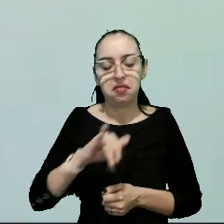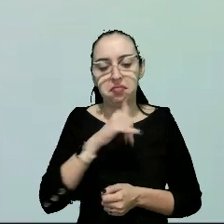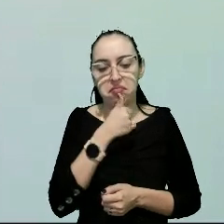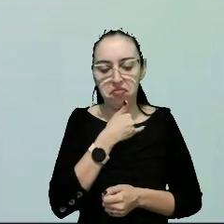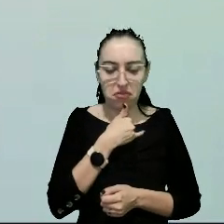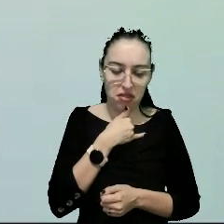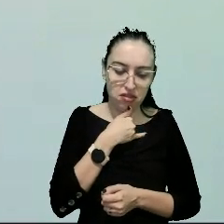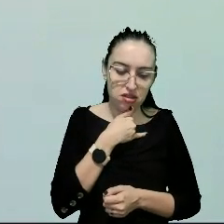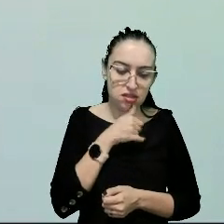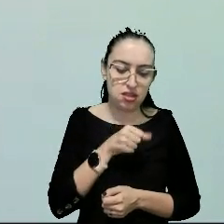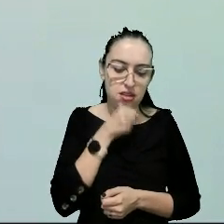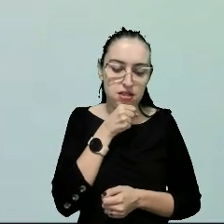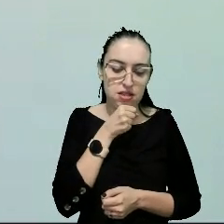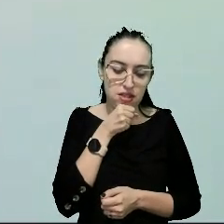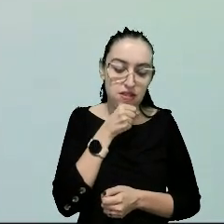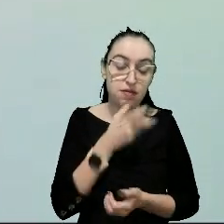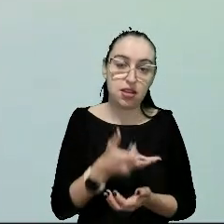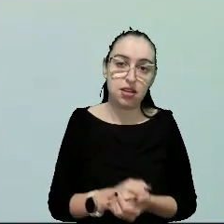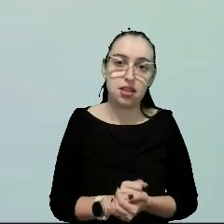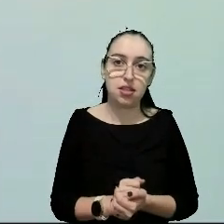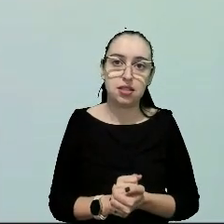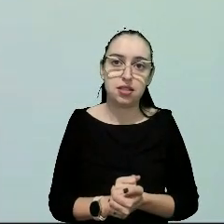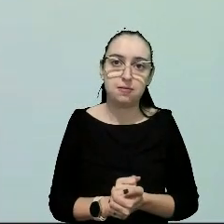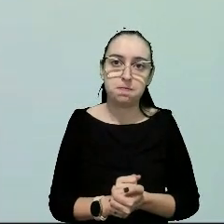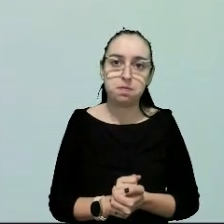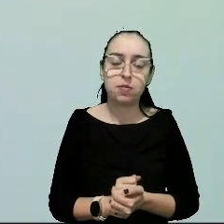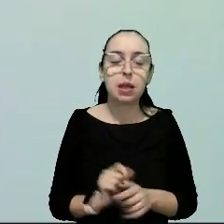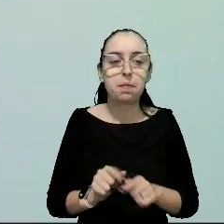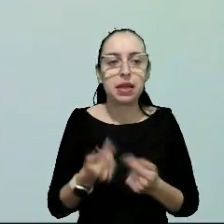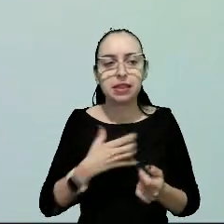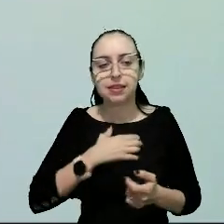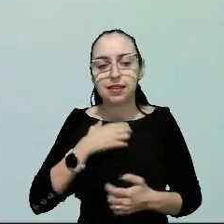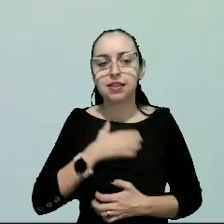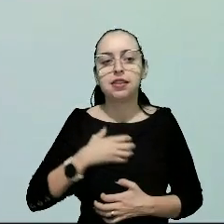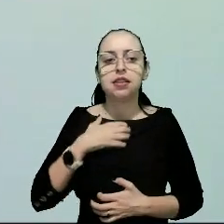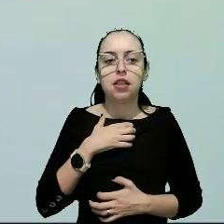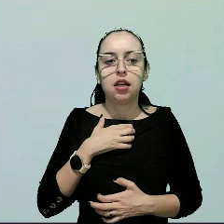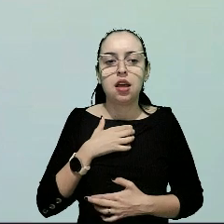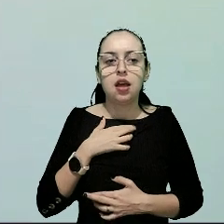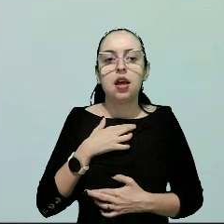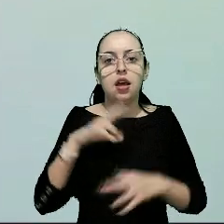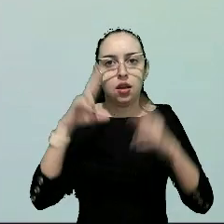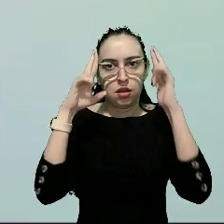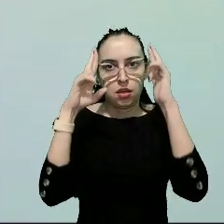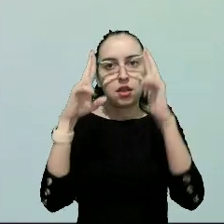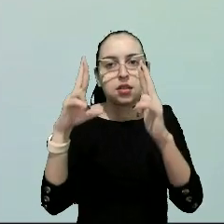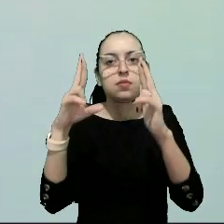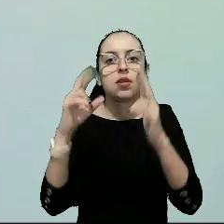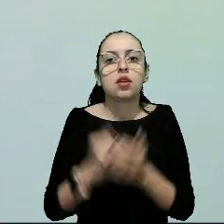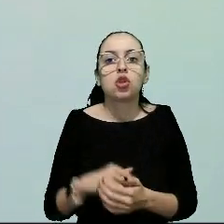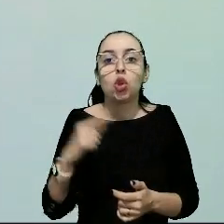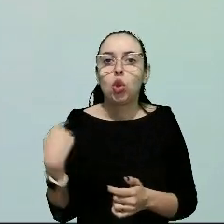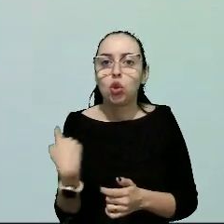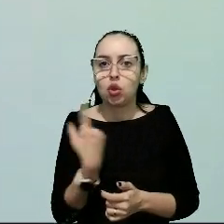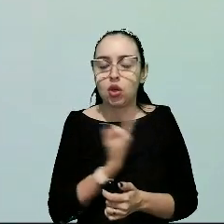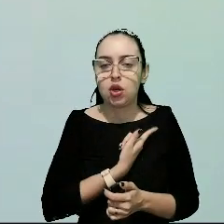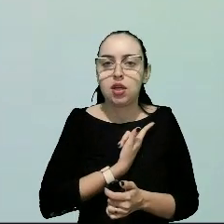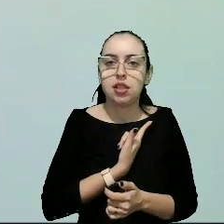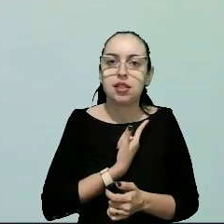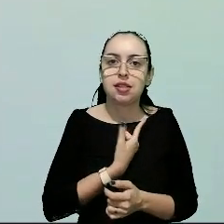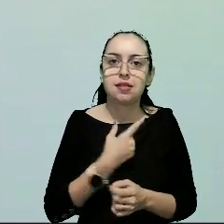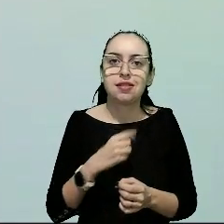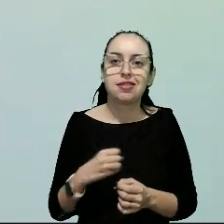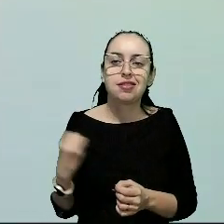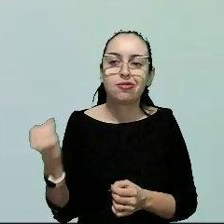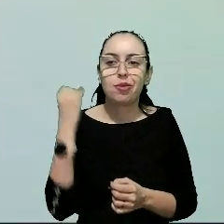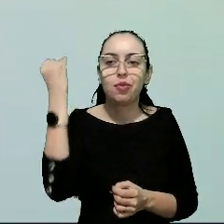a infelicidade da idade avançada, mas sentiremos que é algo que nos diz respeito. Somos